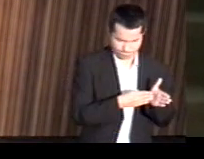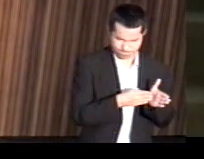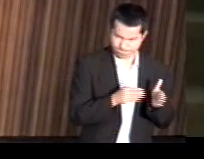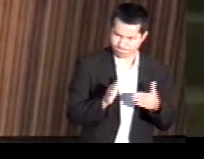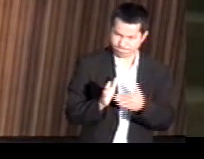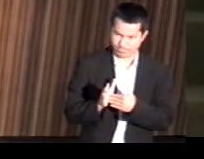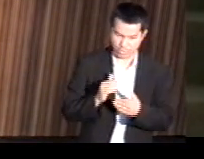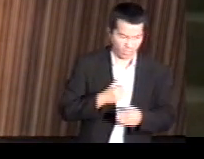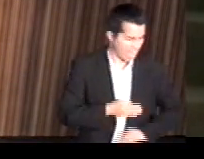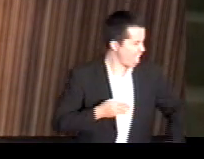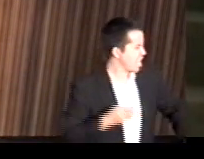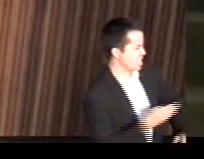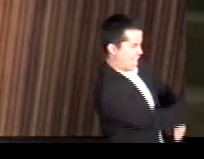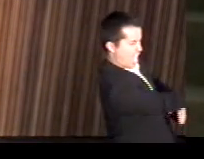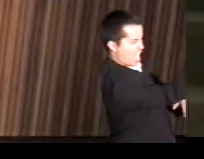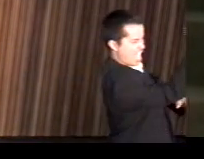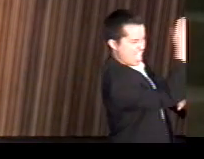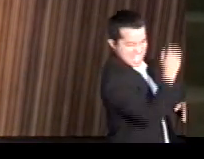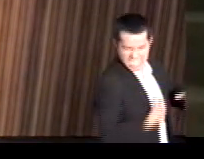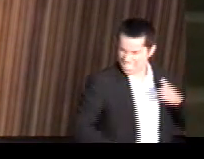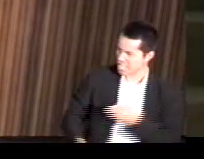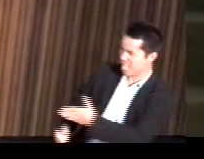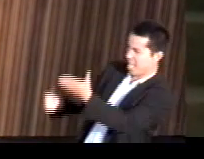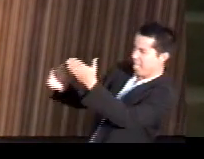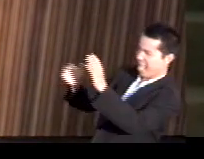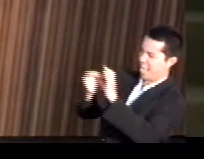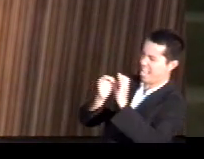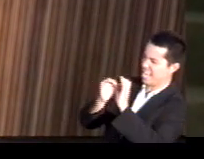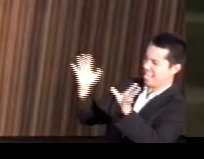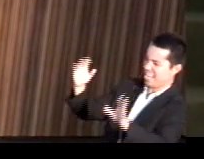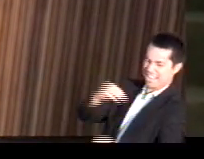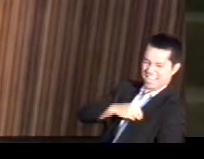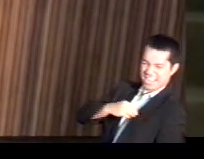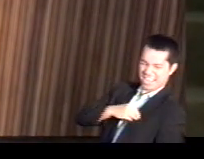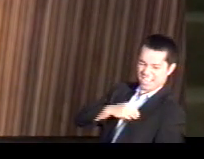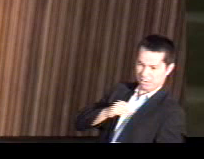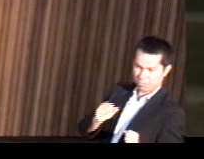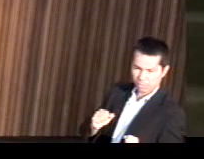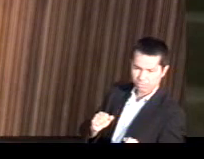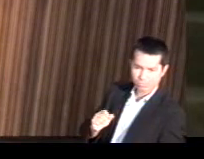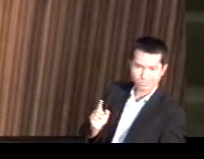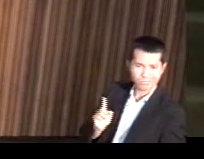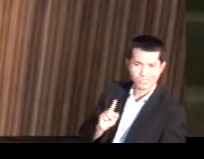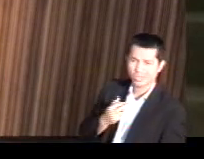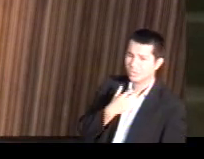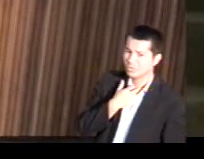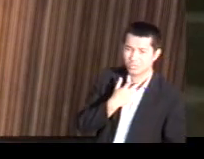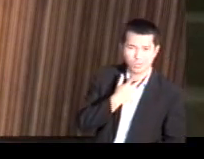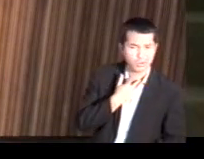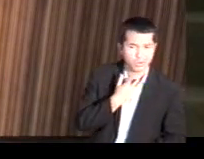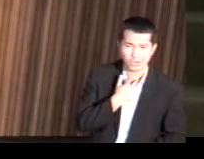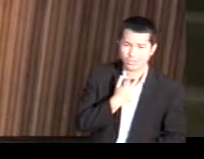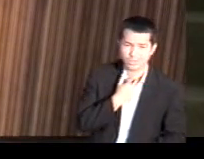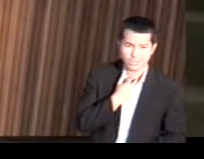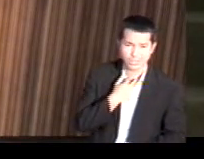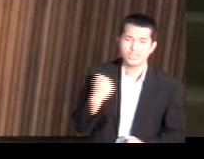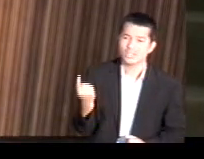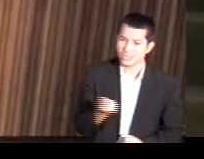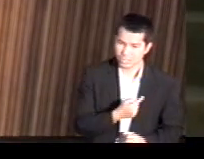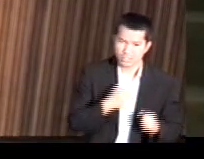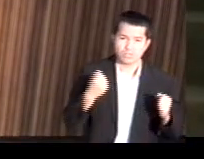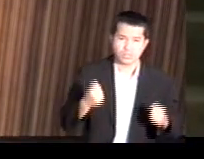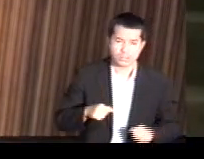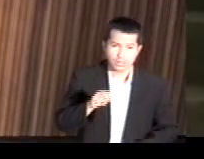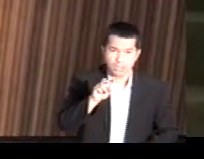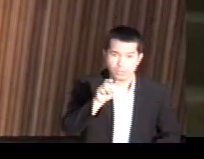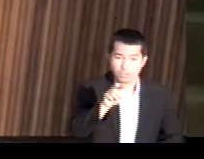isso fica impossível de viver nessa terra. E então ele destrói